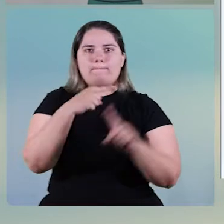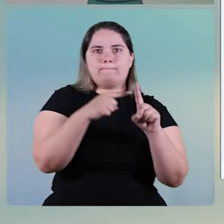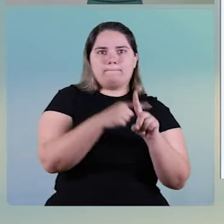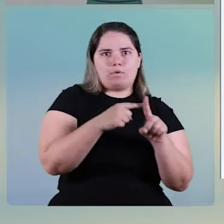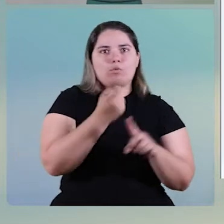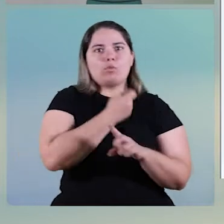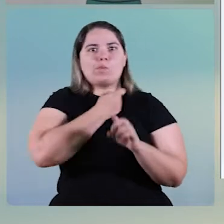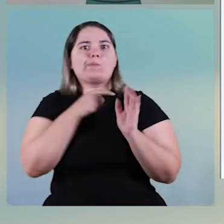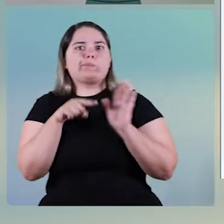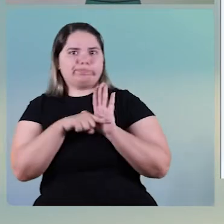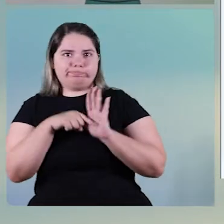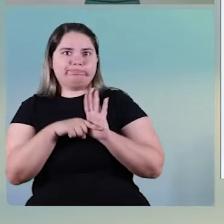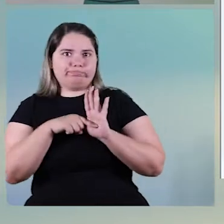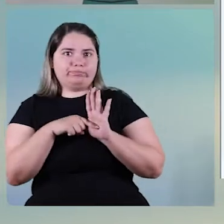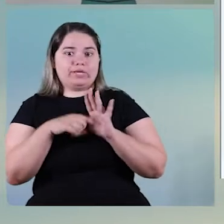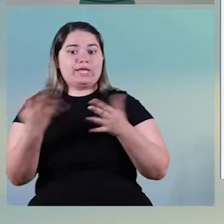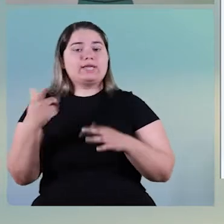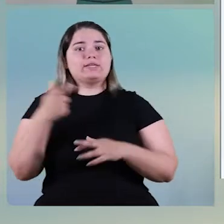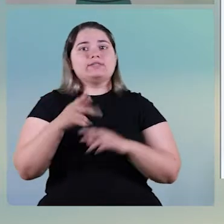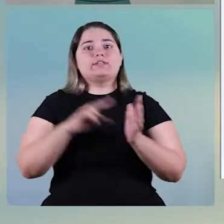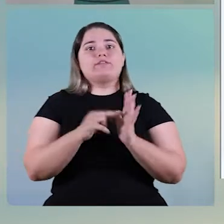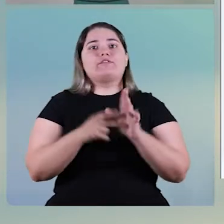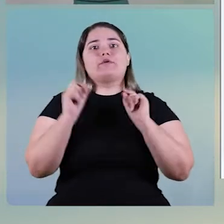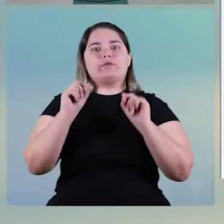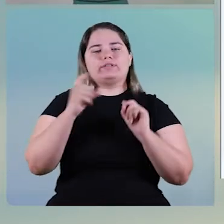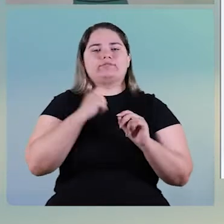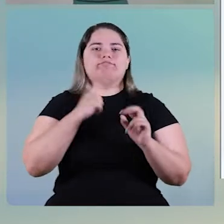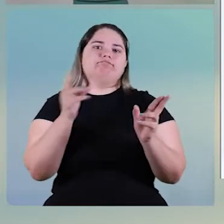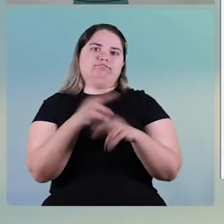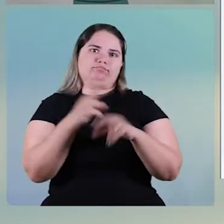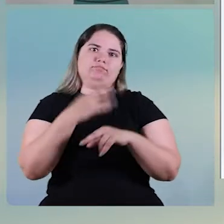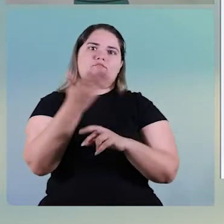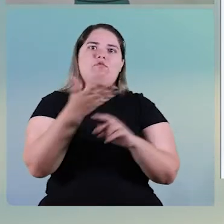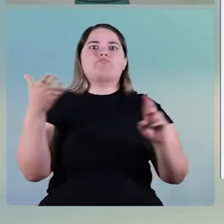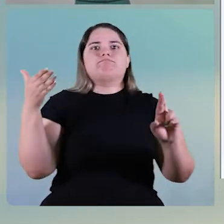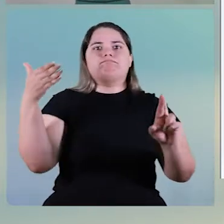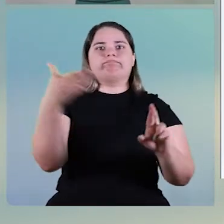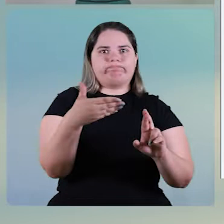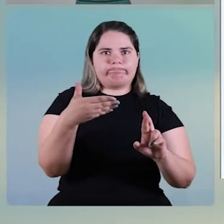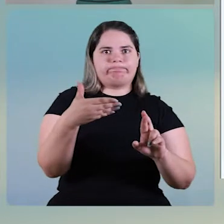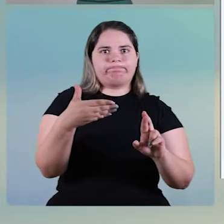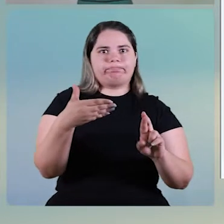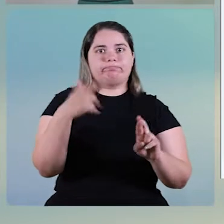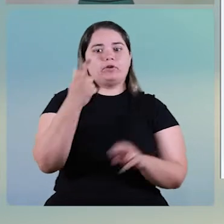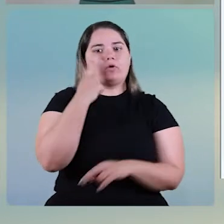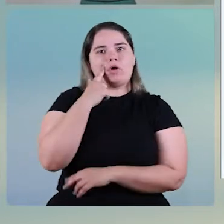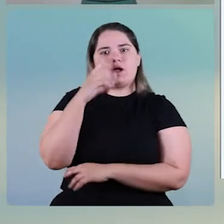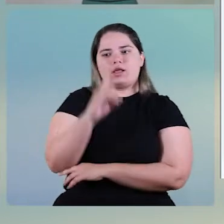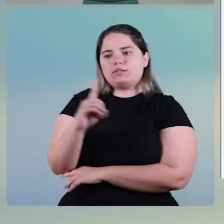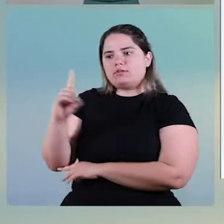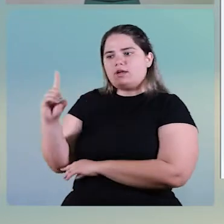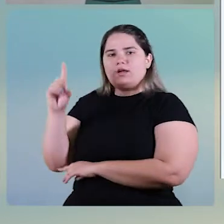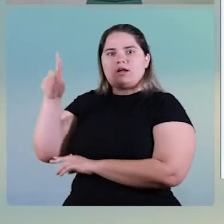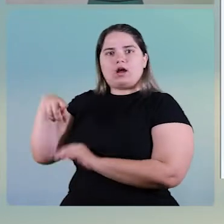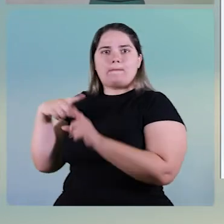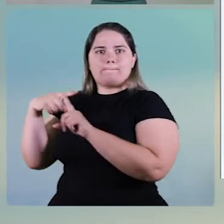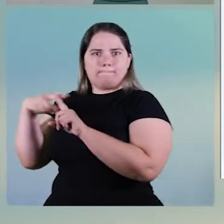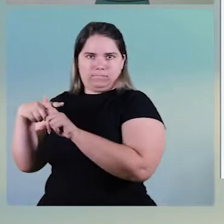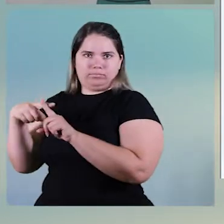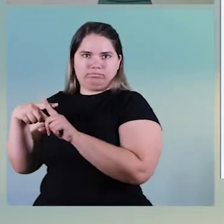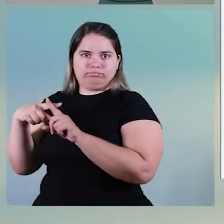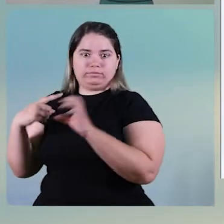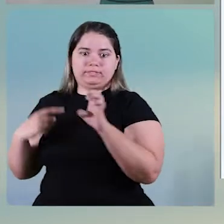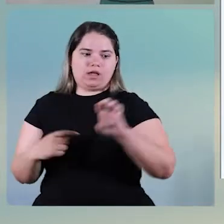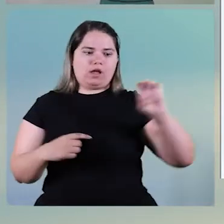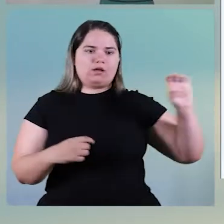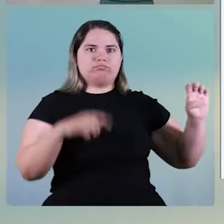tem a ver com o referencial. À direita do referencial são os espaços positivos e à esquerda do